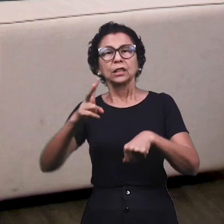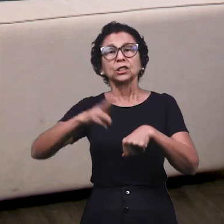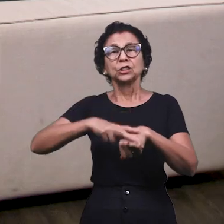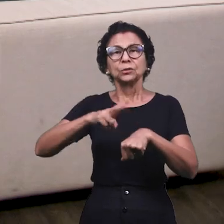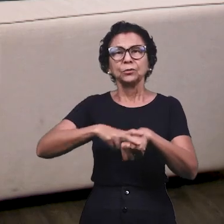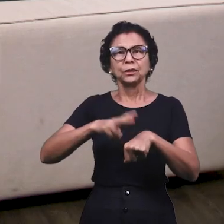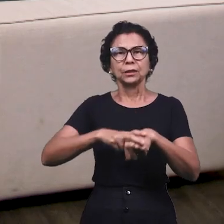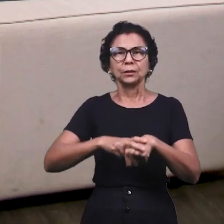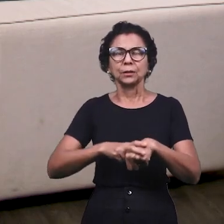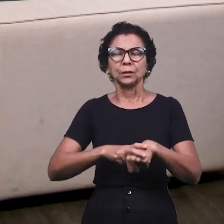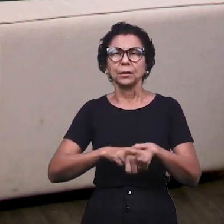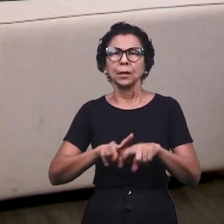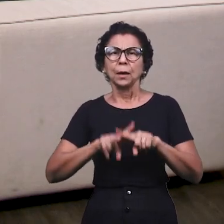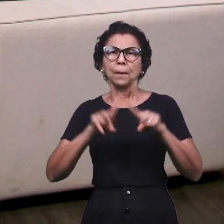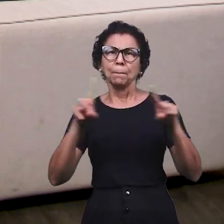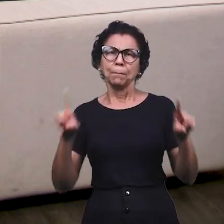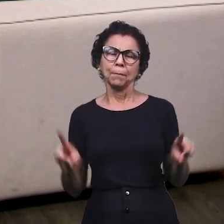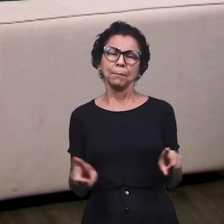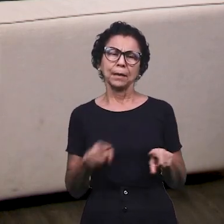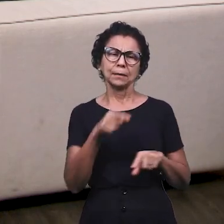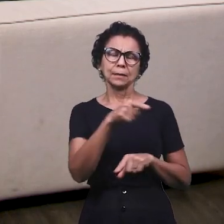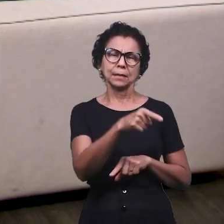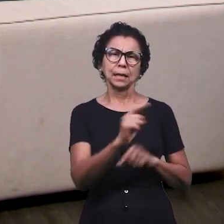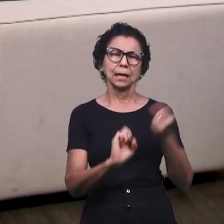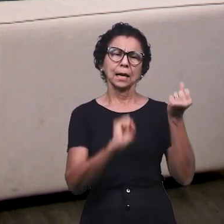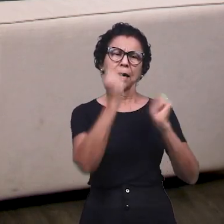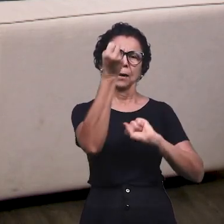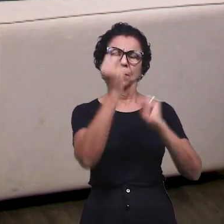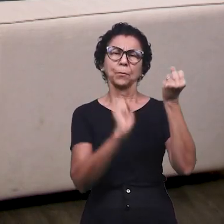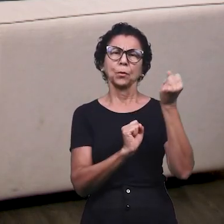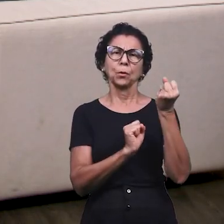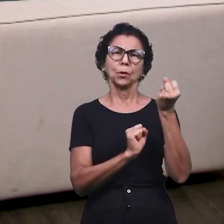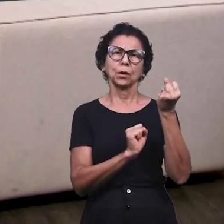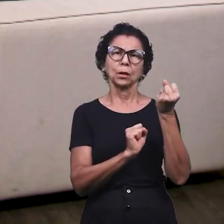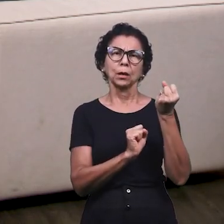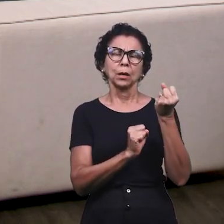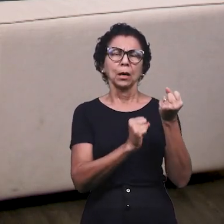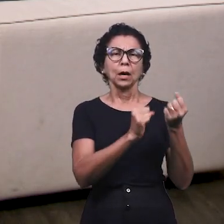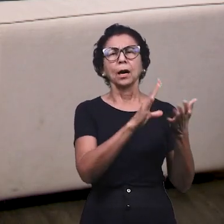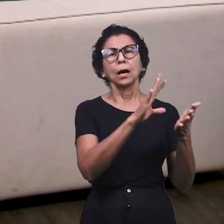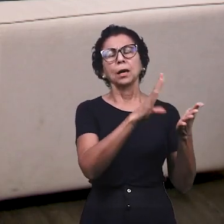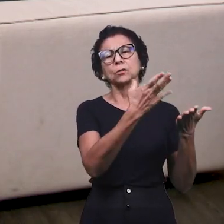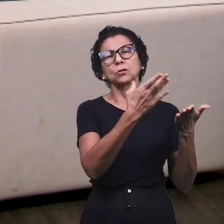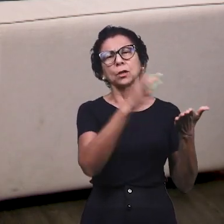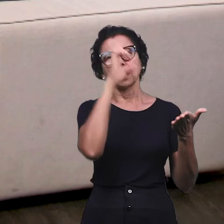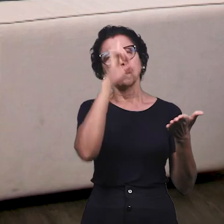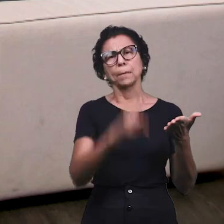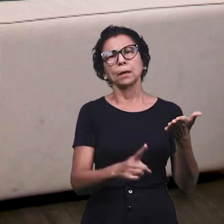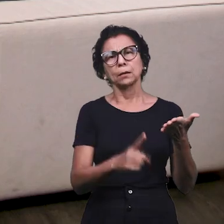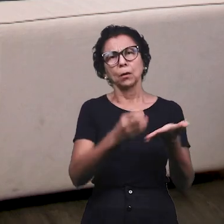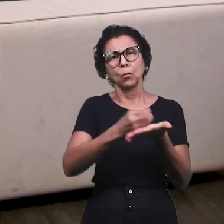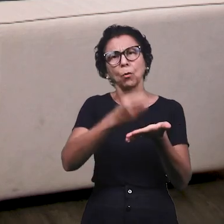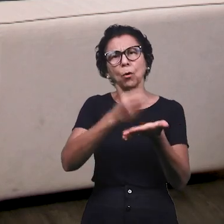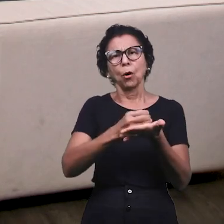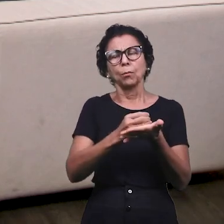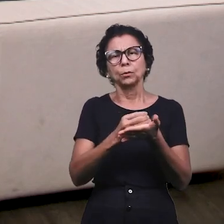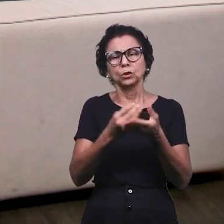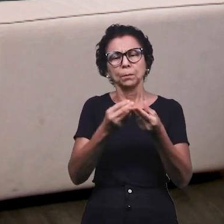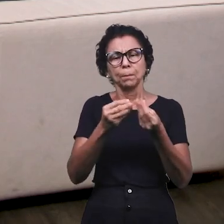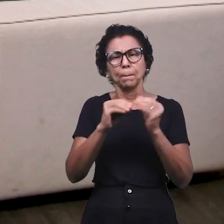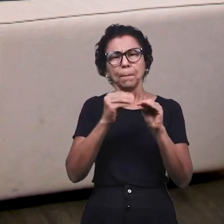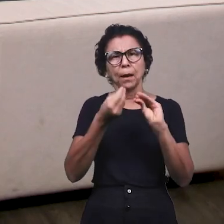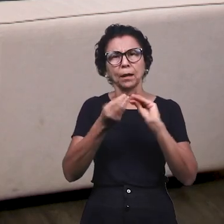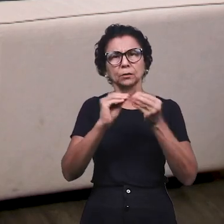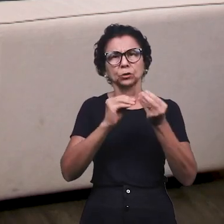plástico. Com vidro de baixa qualidade. Às vezes a espessura. A espessura, alguma coisa que vai alterar ali, que vai